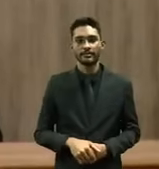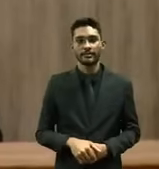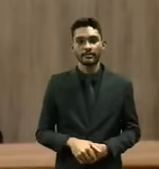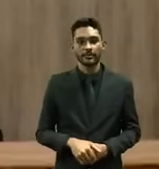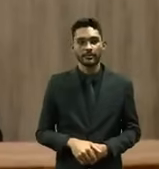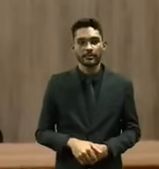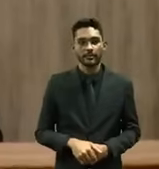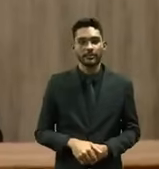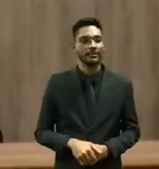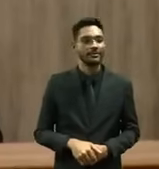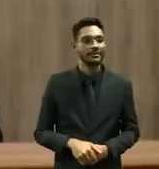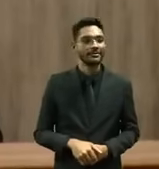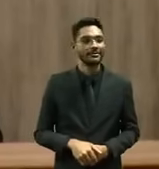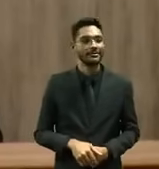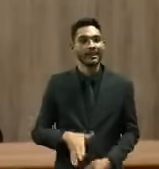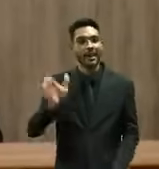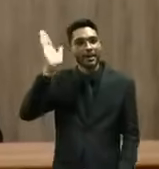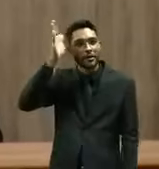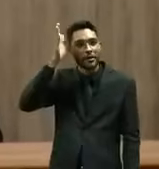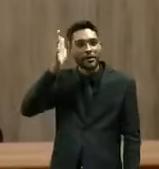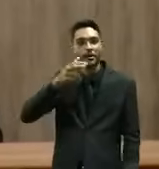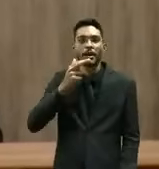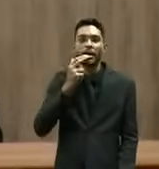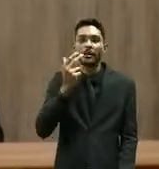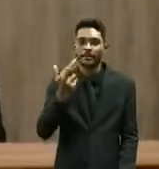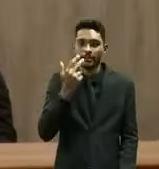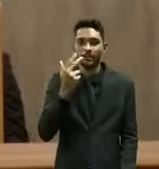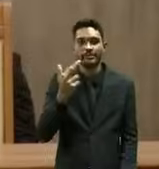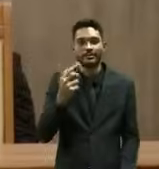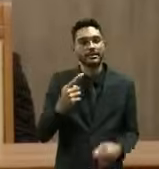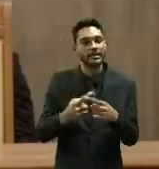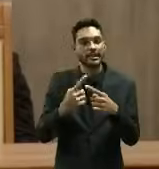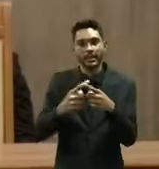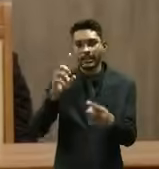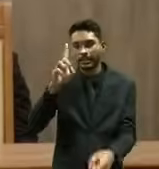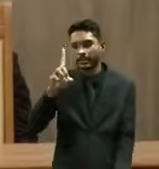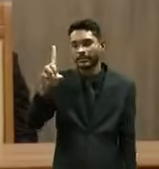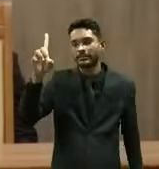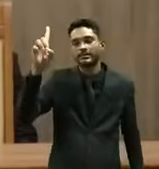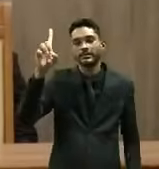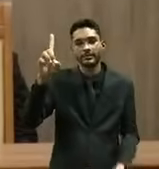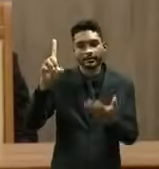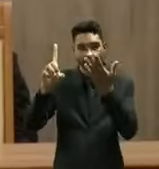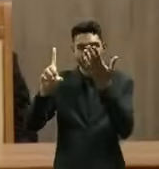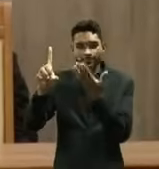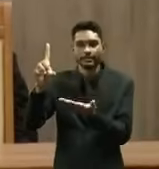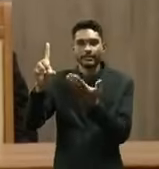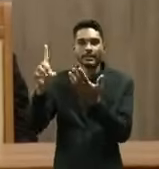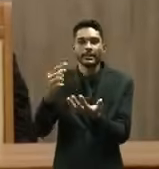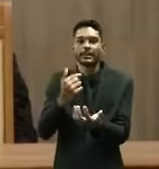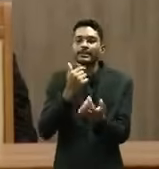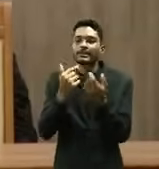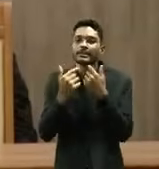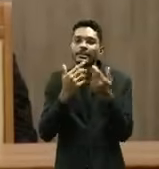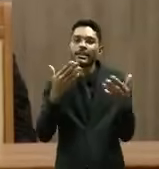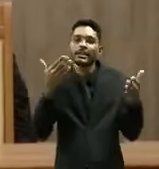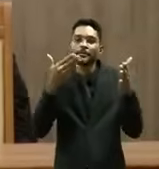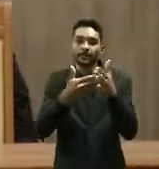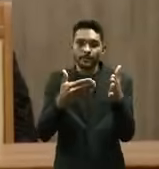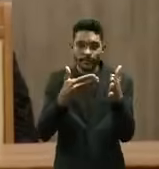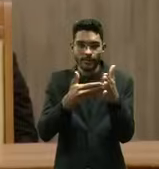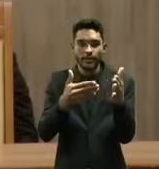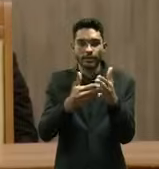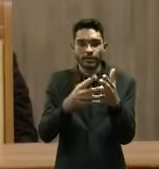falando é assim é porque Deus é Deus quem glorifica ninguém ninguém impede o agir de